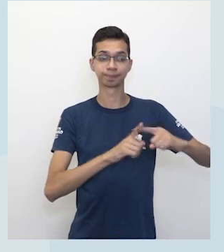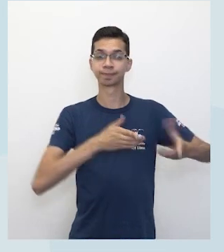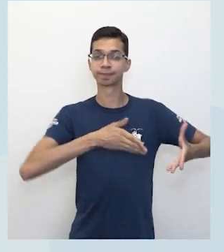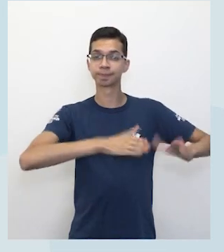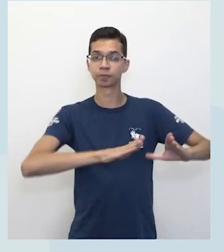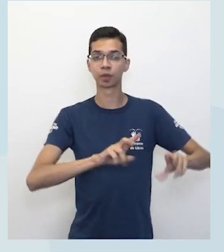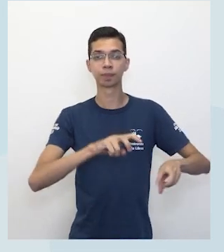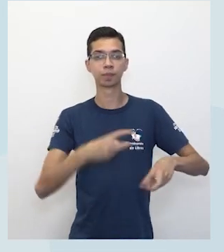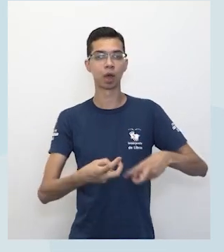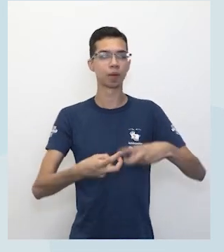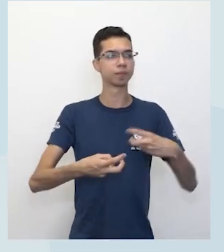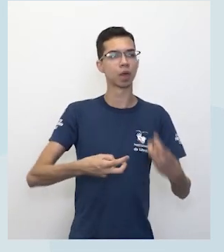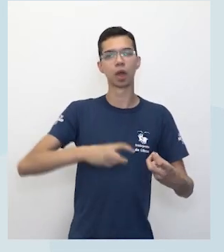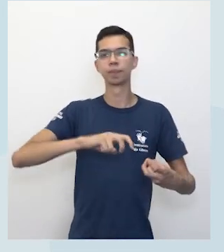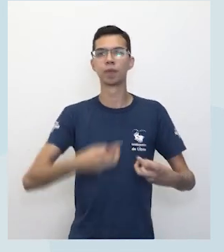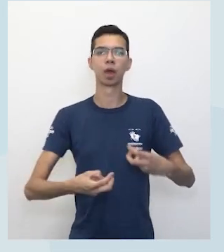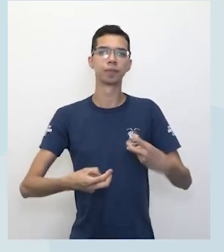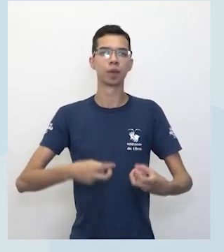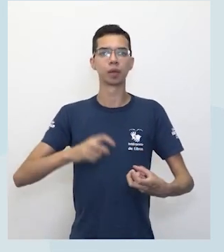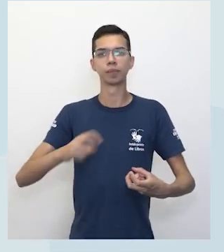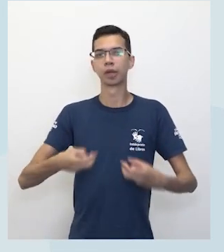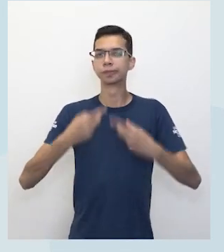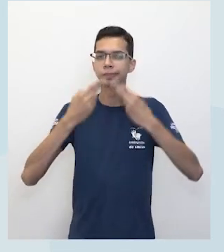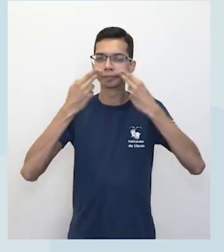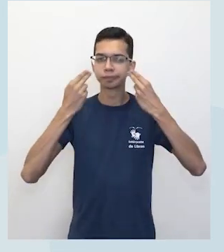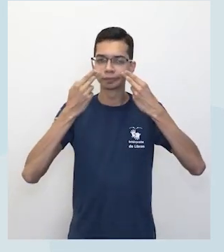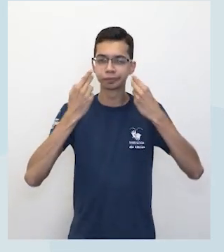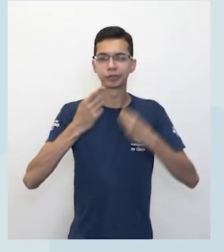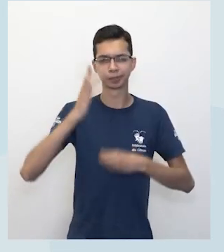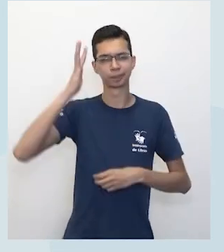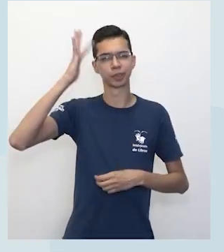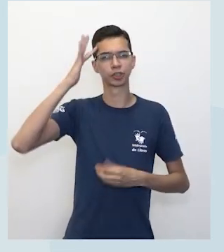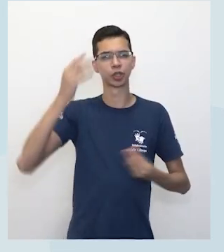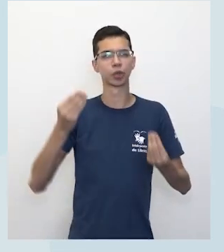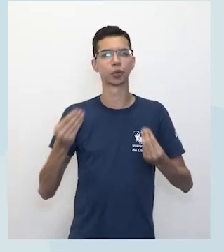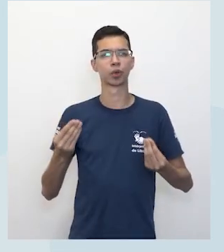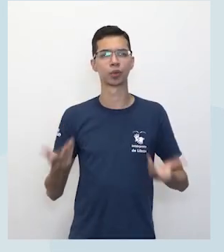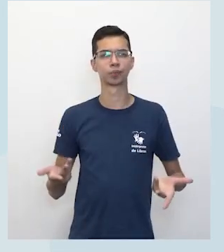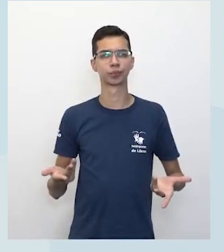tristeza você imaginar uma nação construída em cima do cemitério da